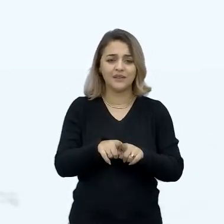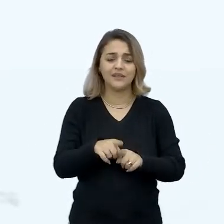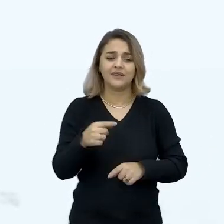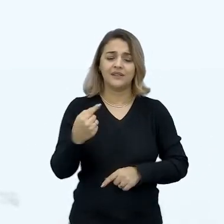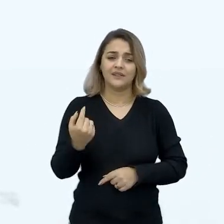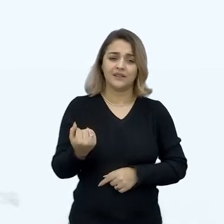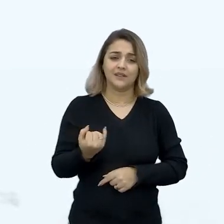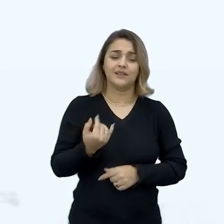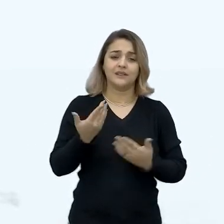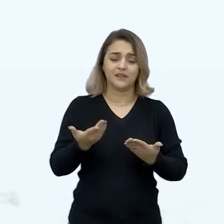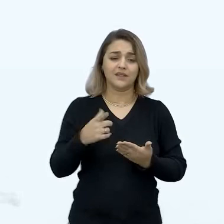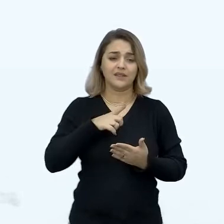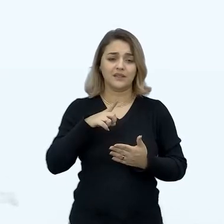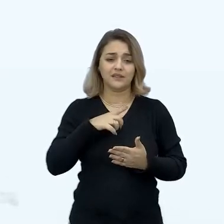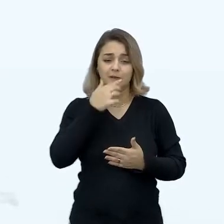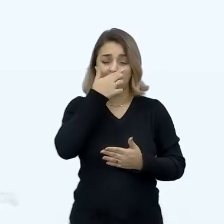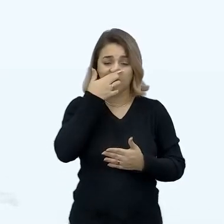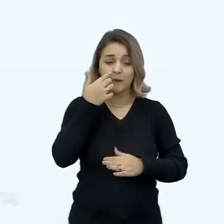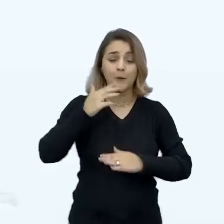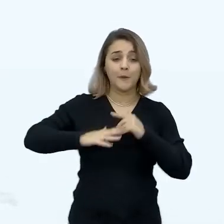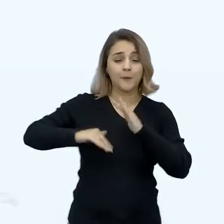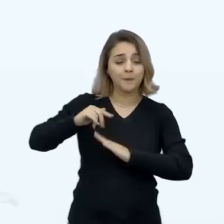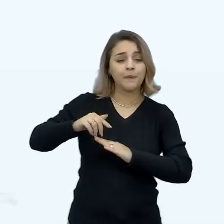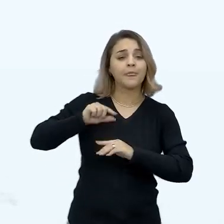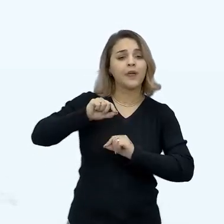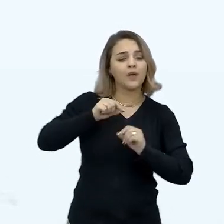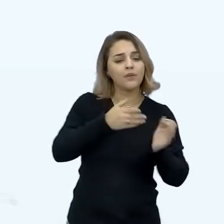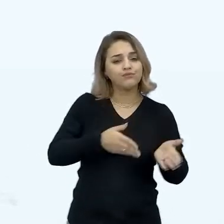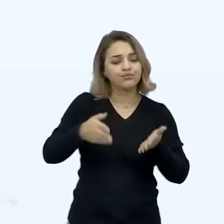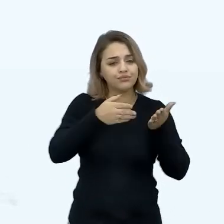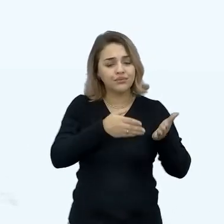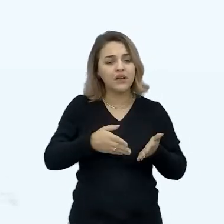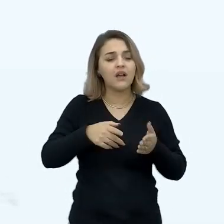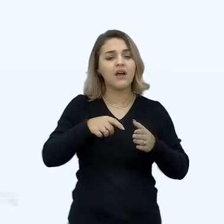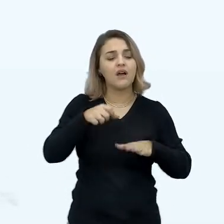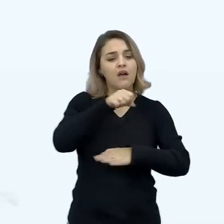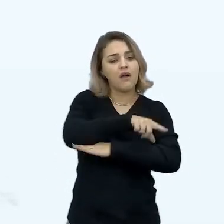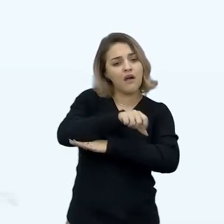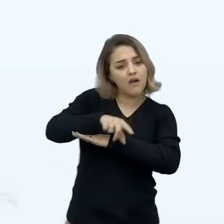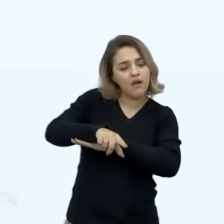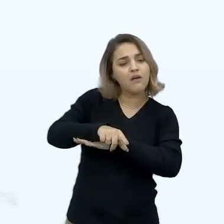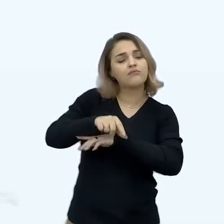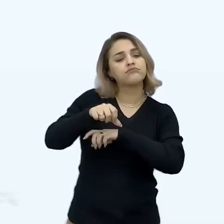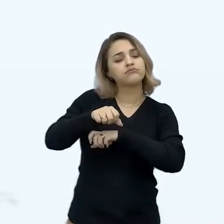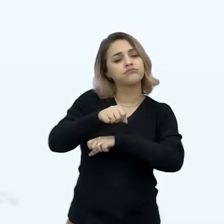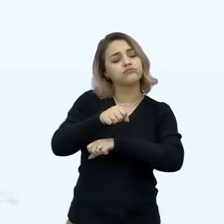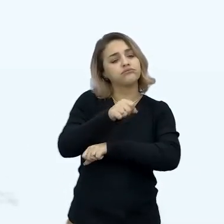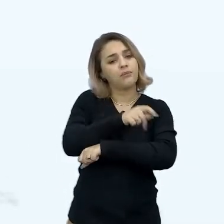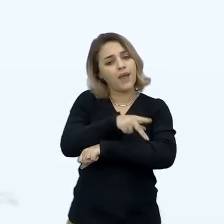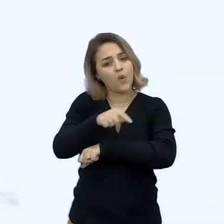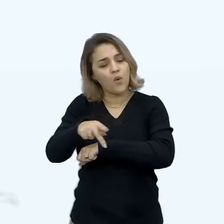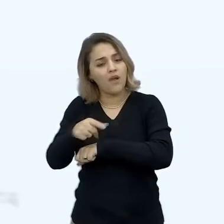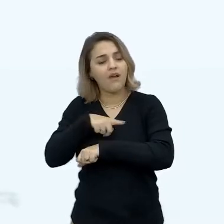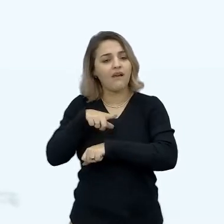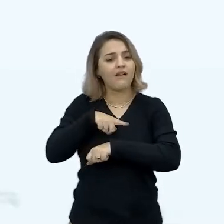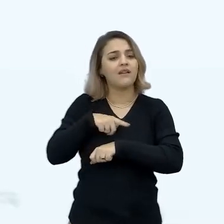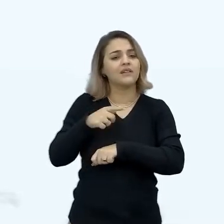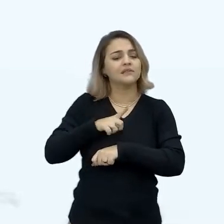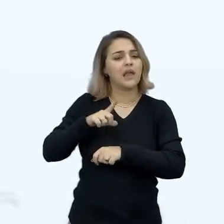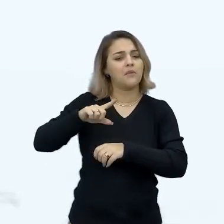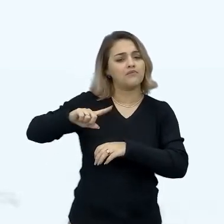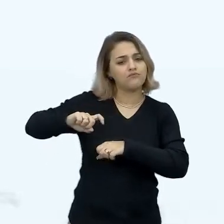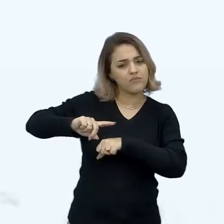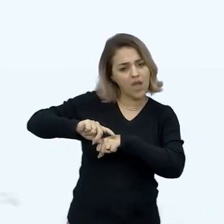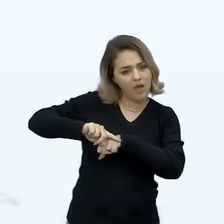manter o solo vivo, então para a produção agropecuária, né, você ter um solo que tenha minhocas, que tenha, né, fungos, que tenha